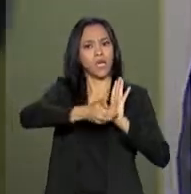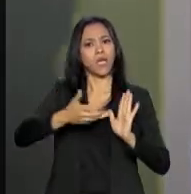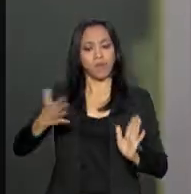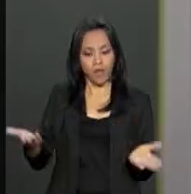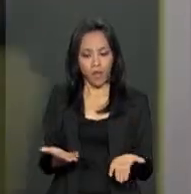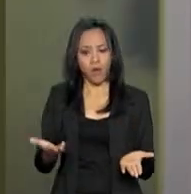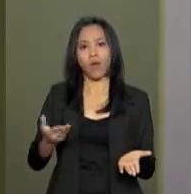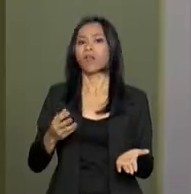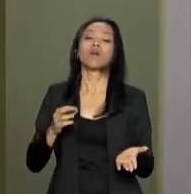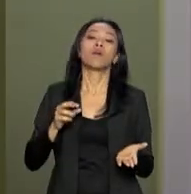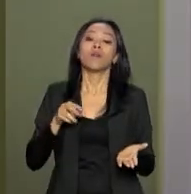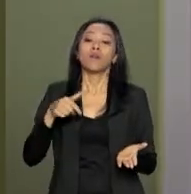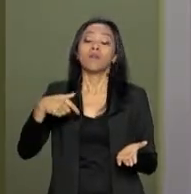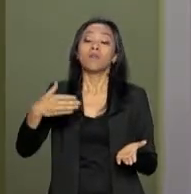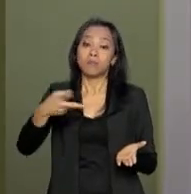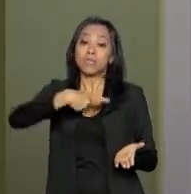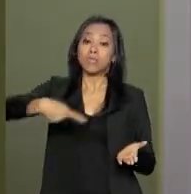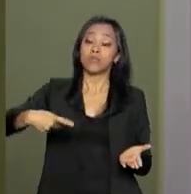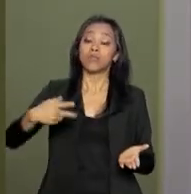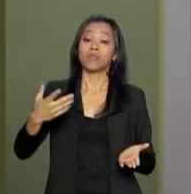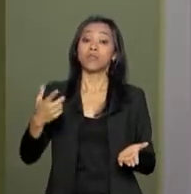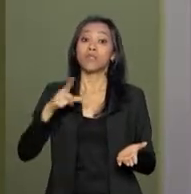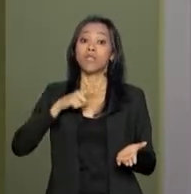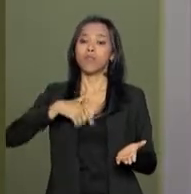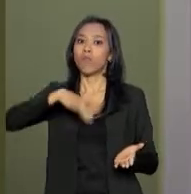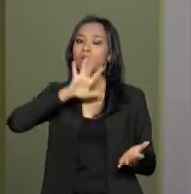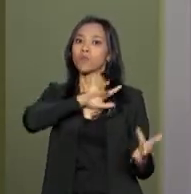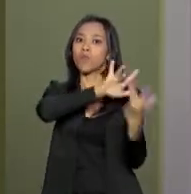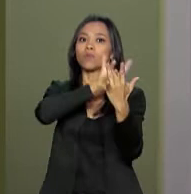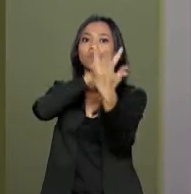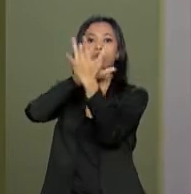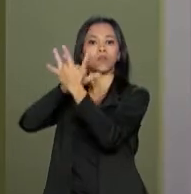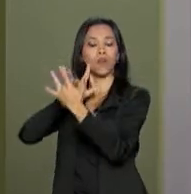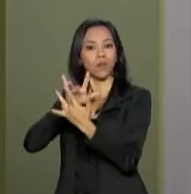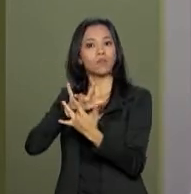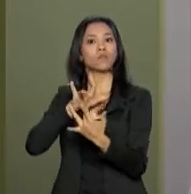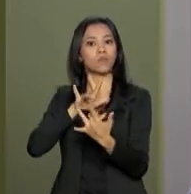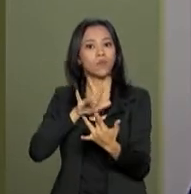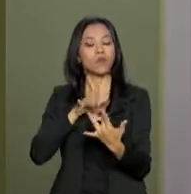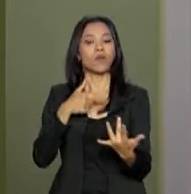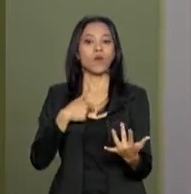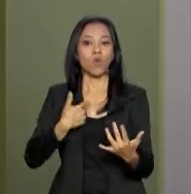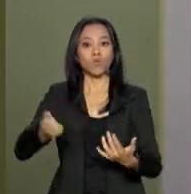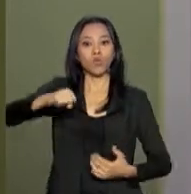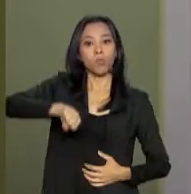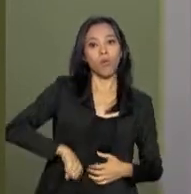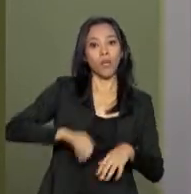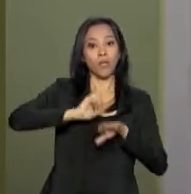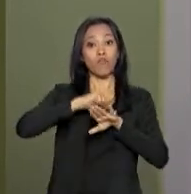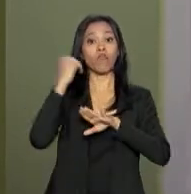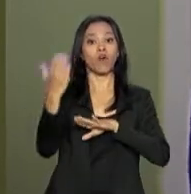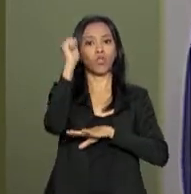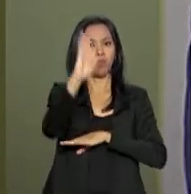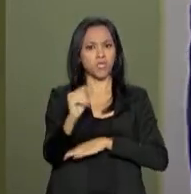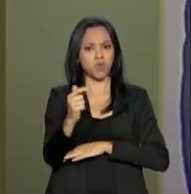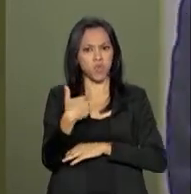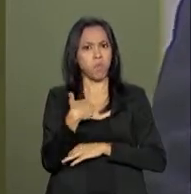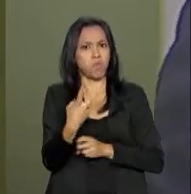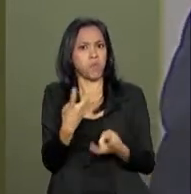tenho tido os maiores contatos com a diplomacia brasileira no exterior eu vejo como ela é respeitada